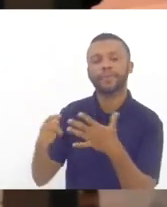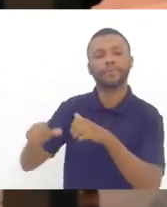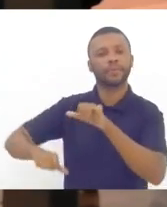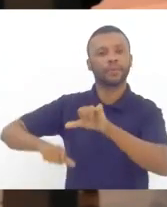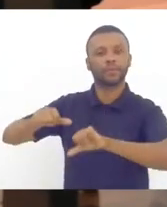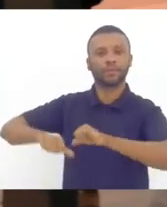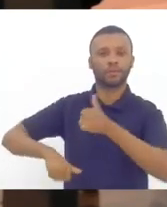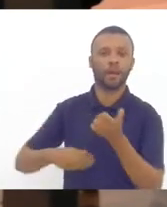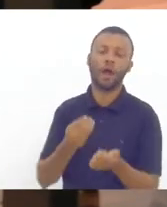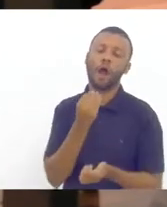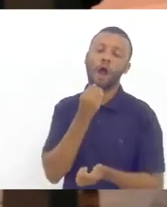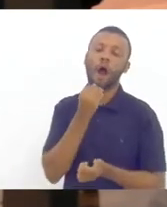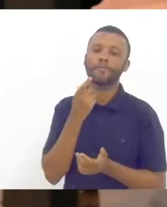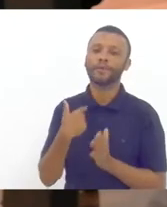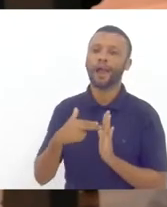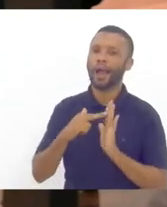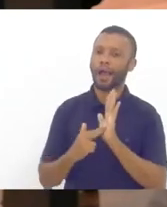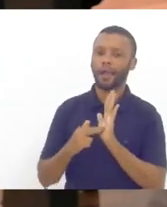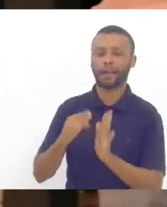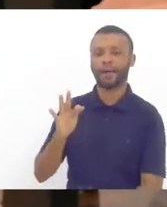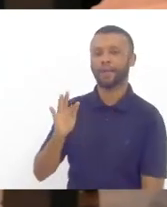fórmulas recalculam os valores.